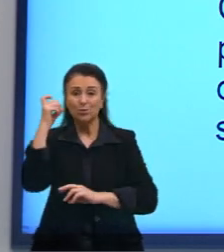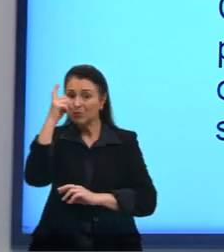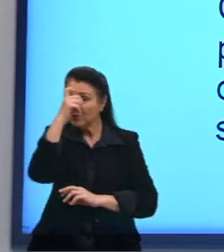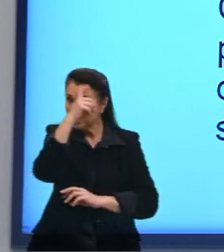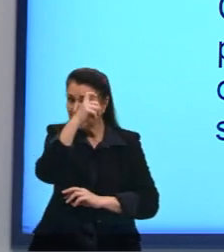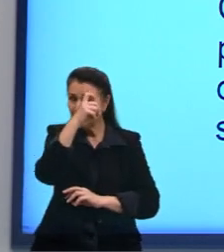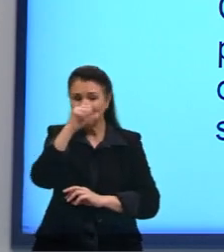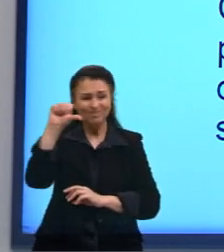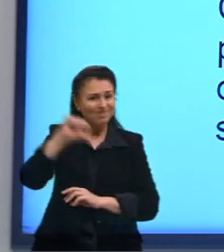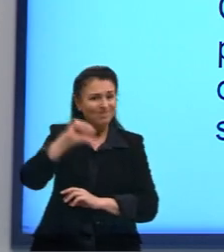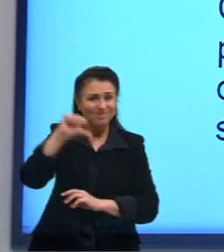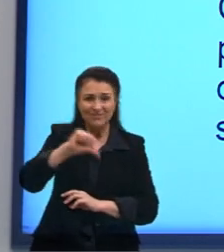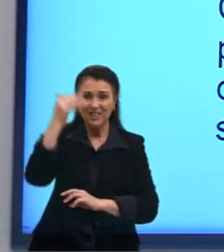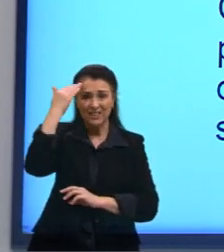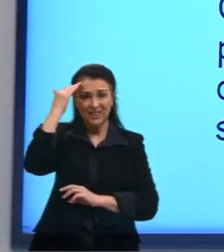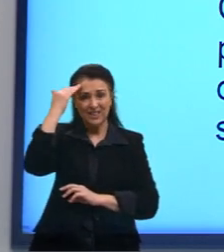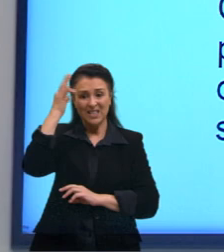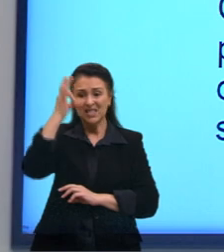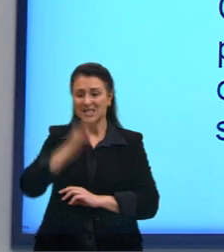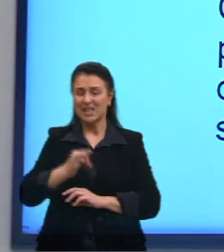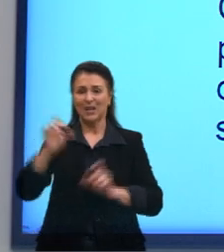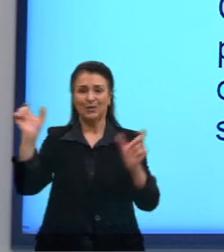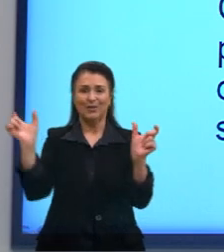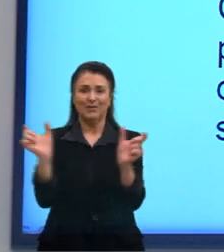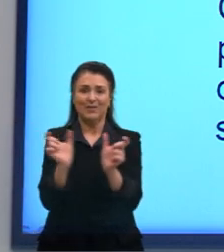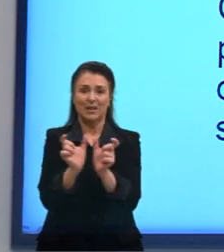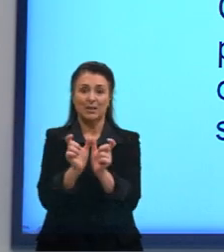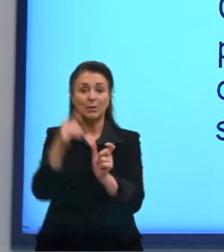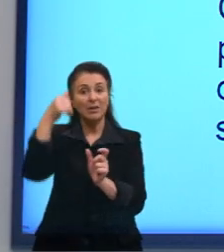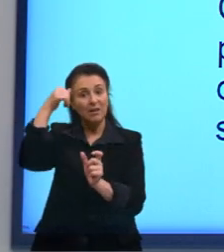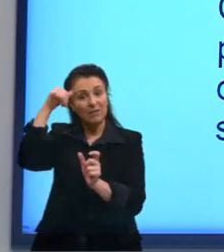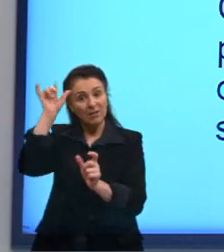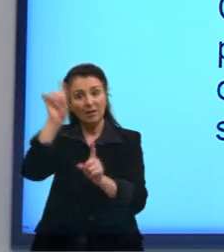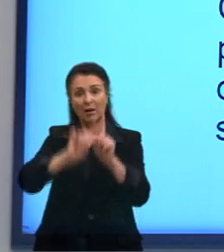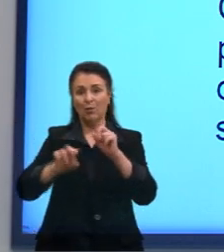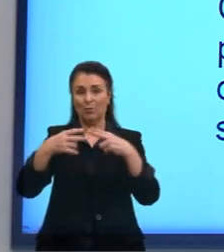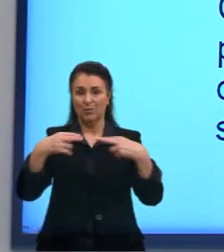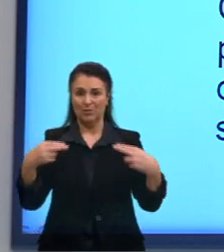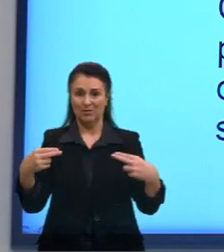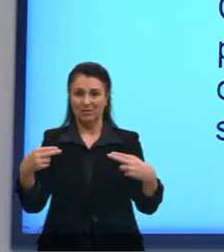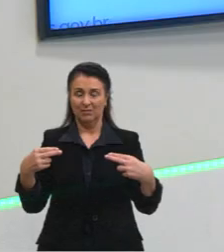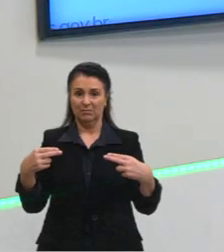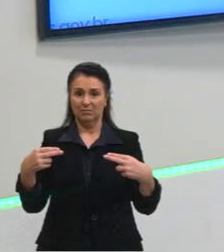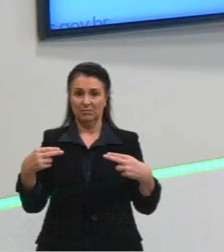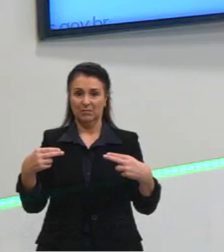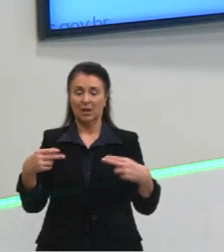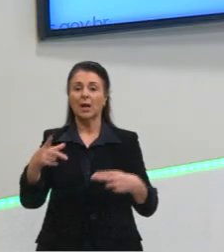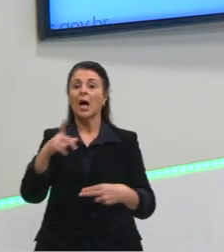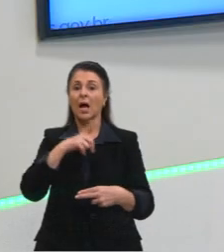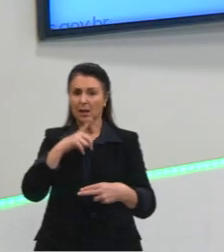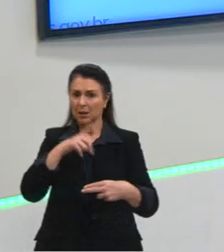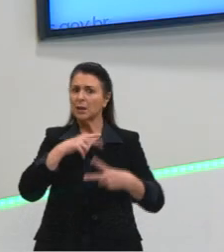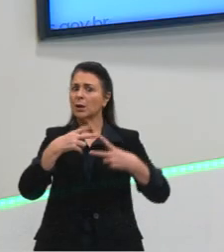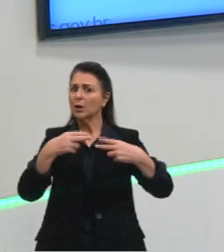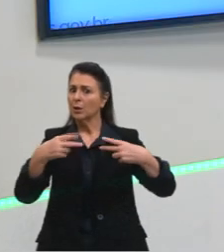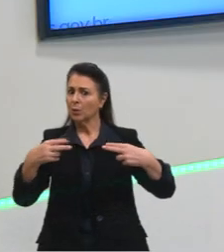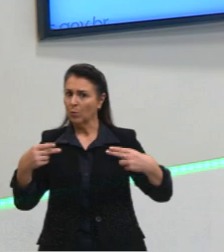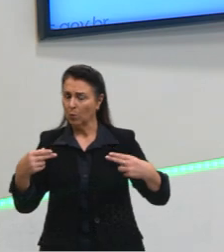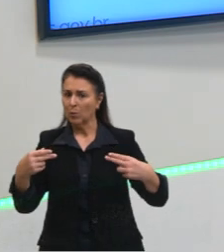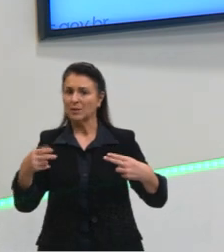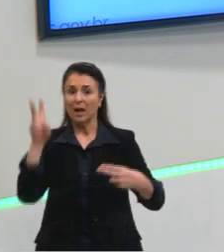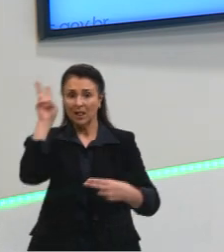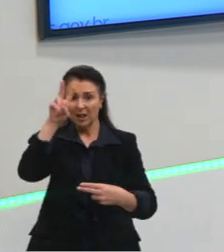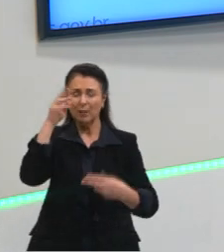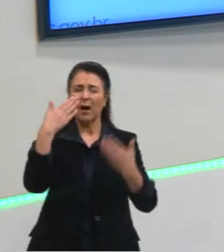sentido e por isso ela deve ser evitada é diferente dos casos se vocês perceberem que a gente analisou